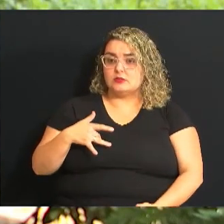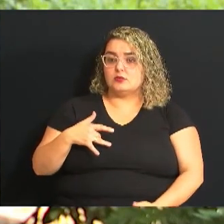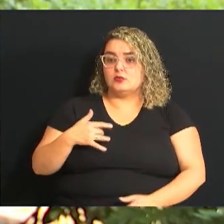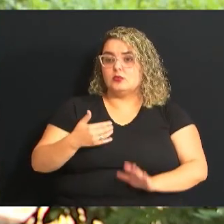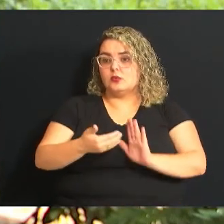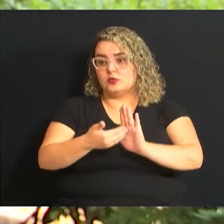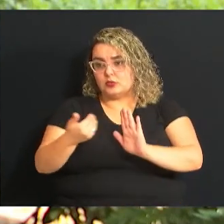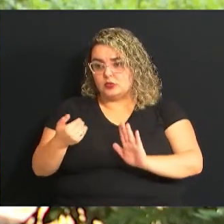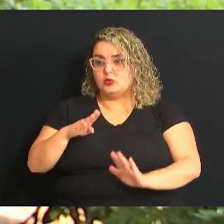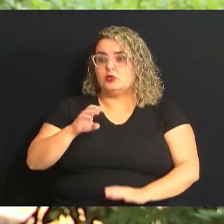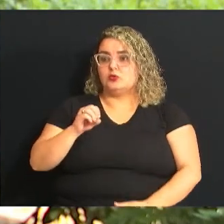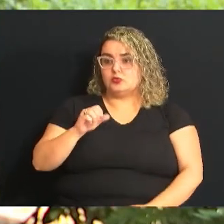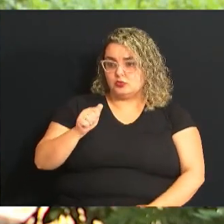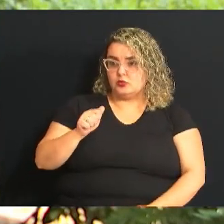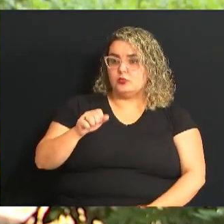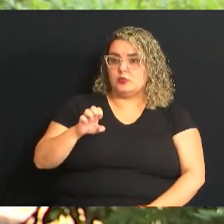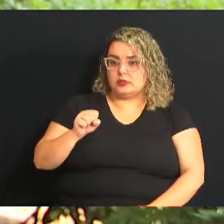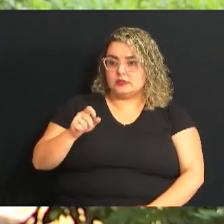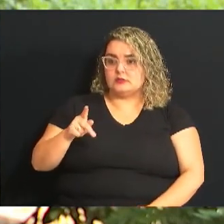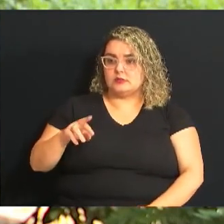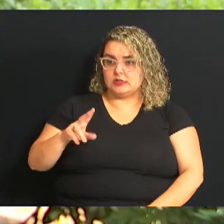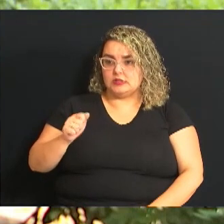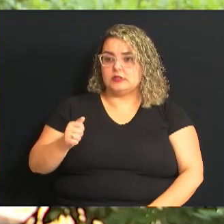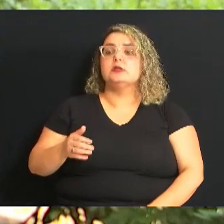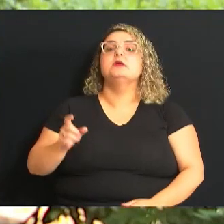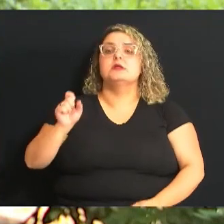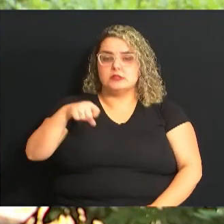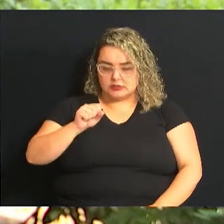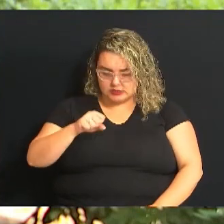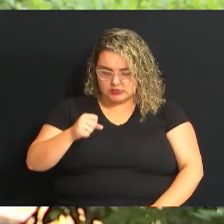Boa Esperança, não é mesmo, Cíntia? Isso, que nesse momento está em reforma.